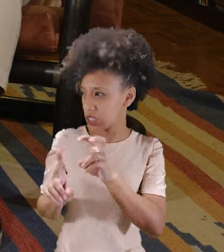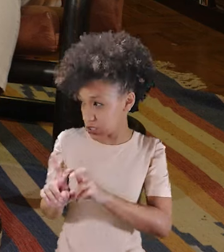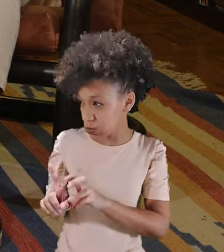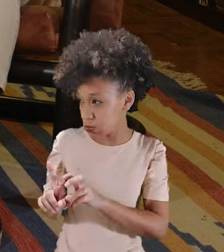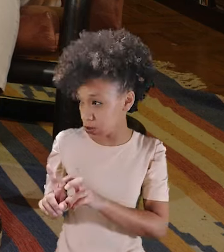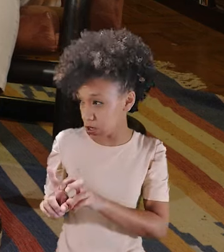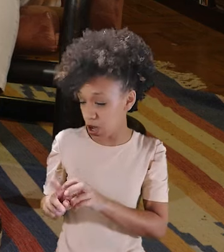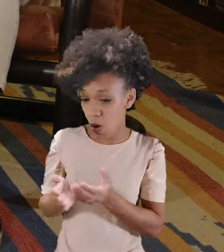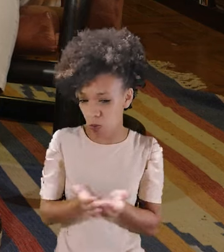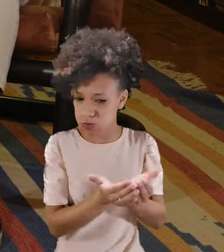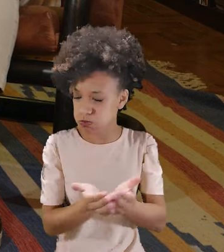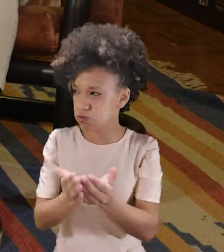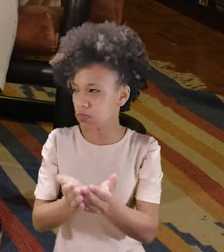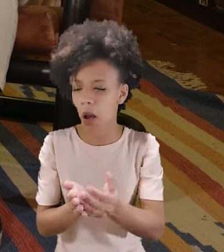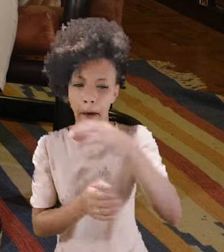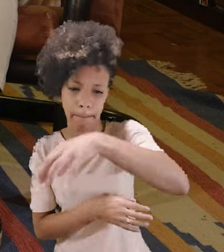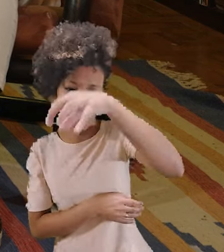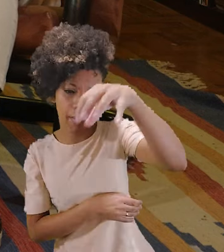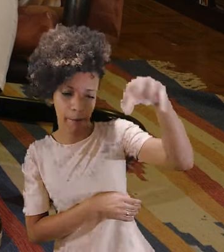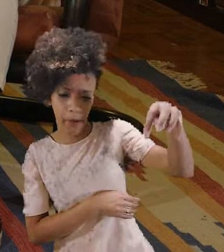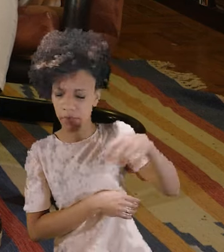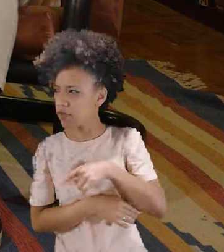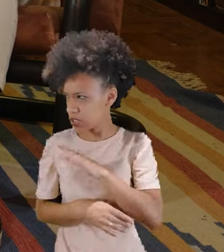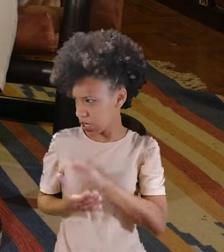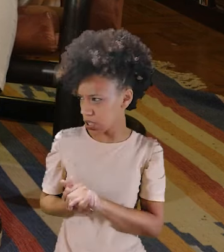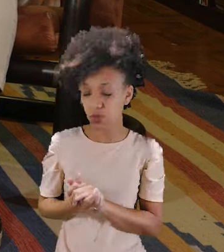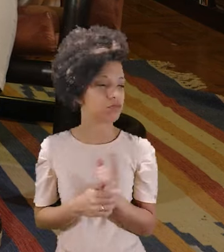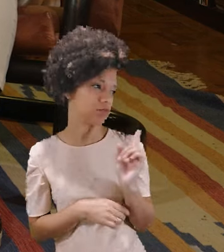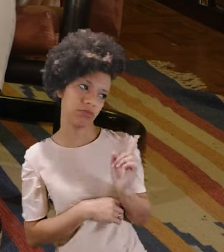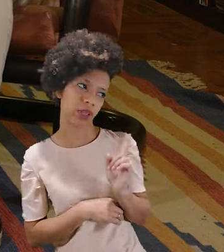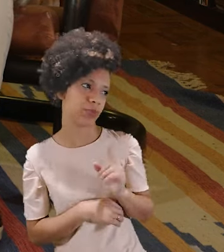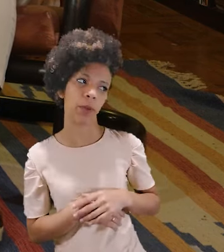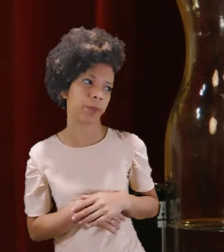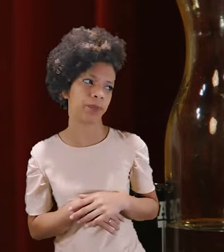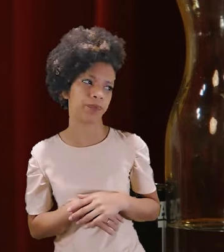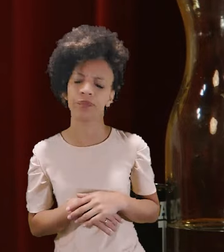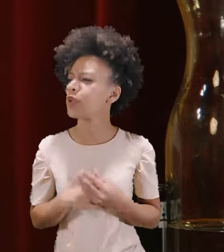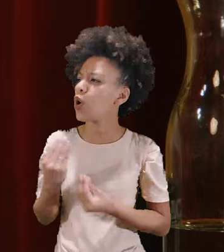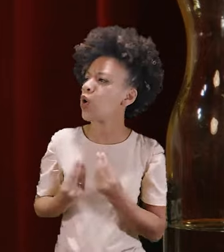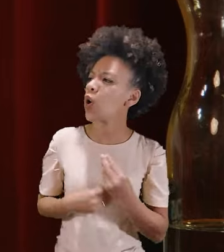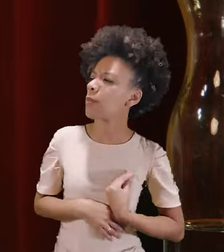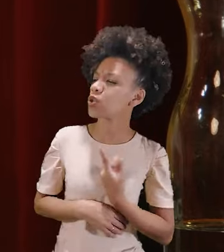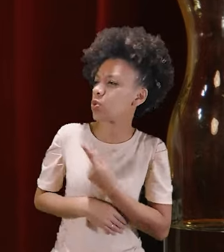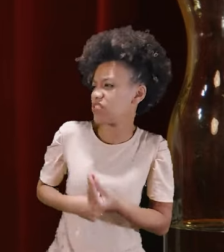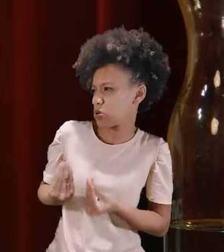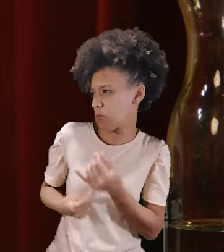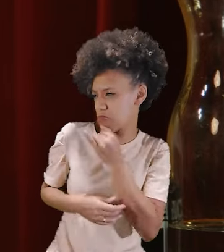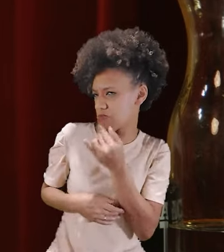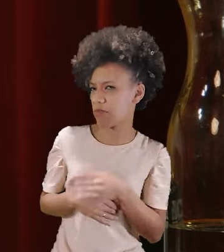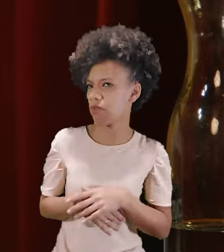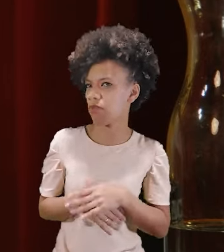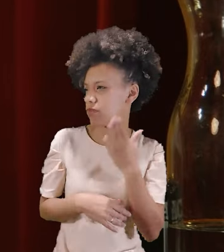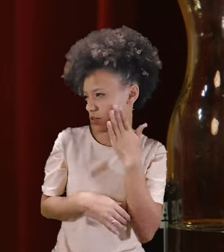não cinco mesmo no mar cinco meses longe de casa parando de Porto em Portugal Você é casado não não como é que funciona a sua vida assim